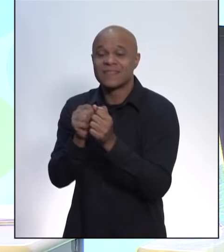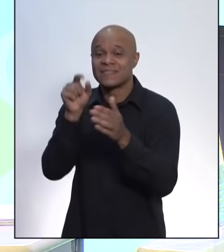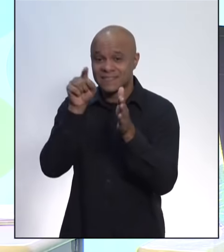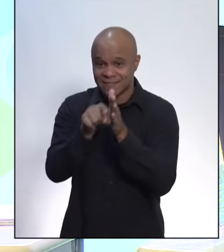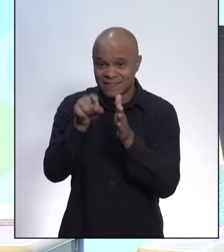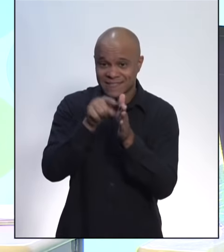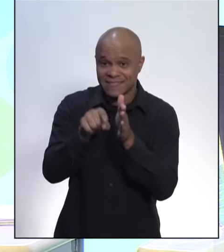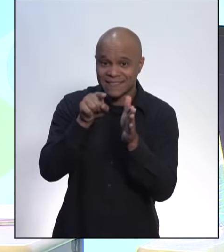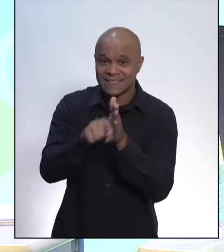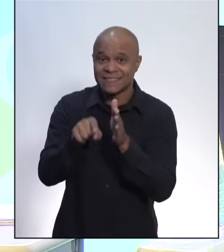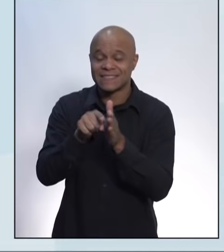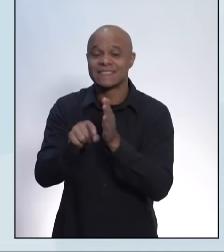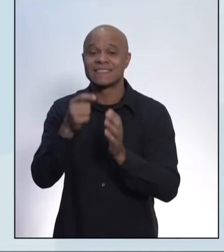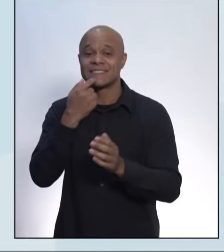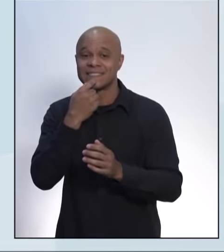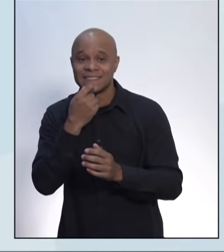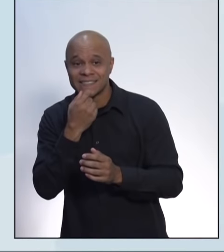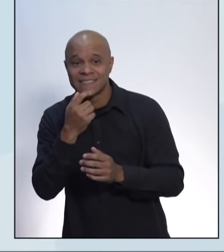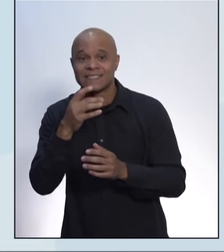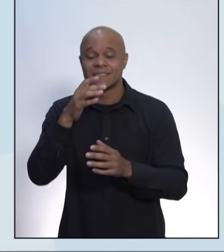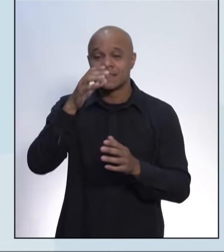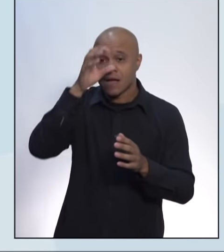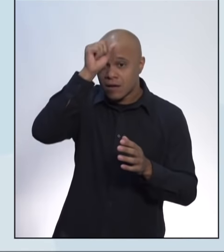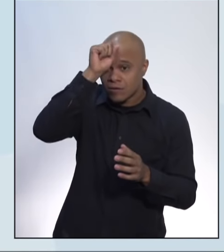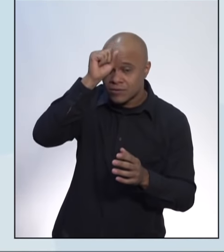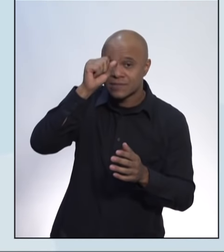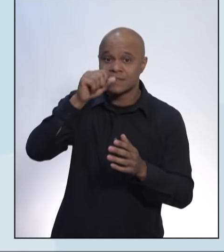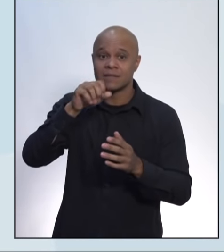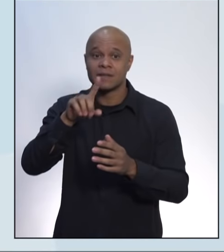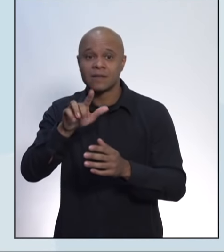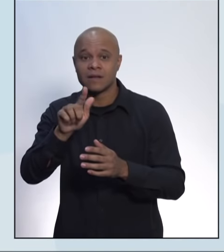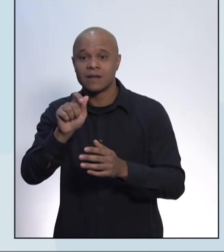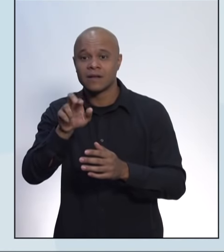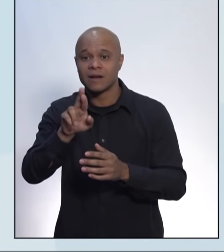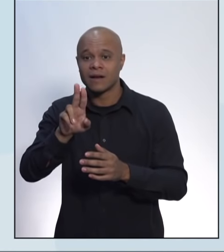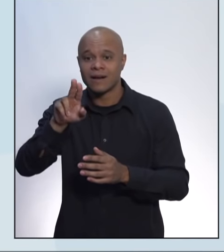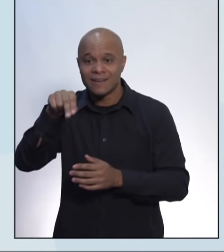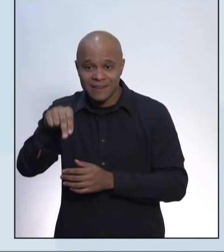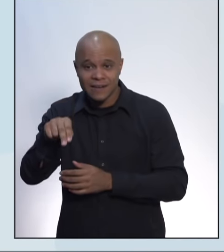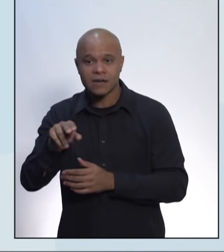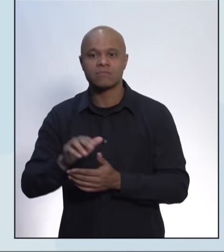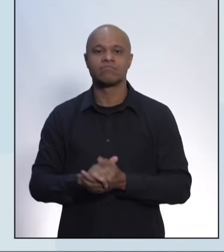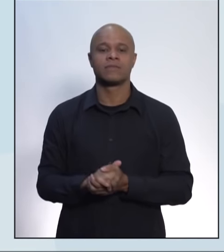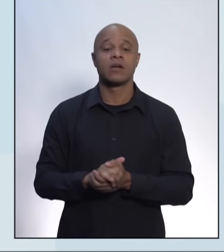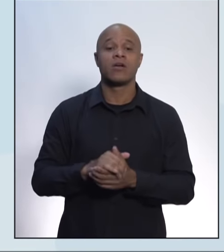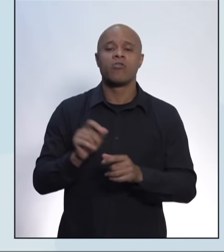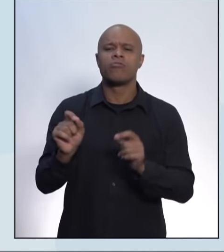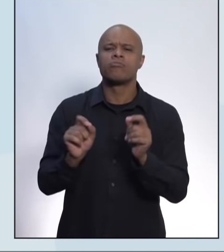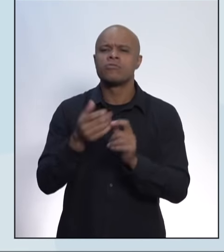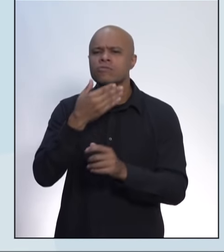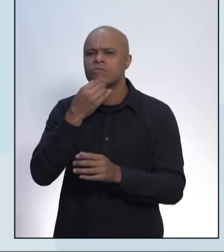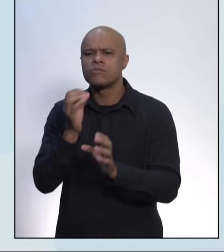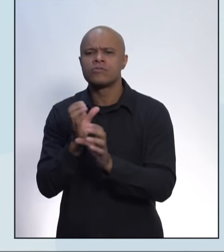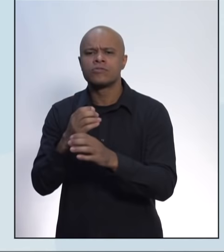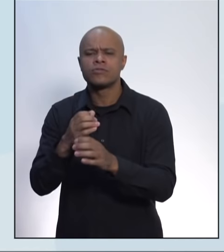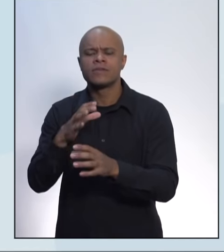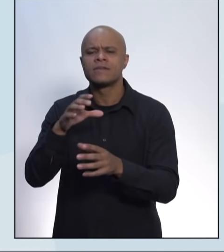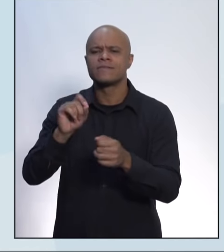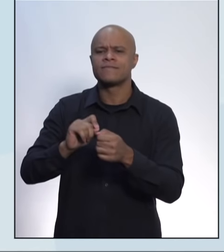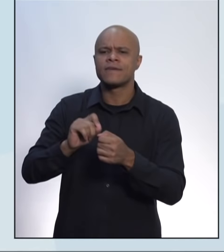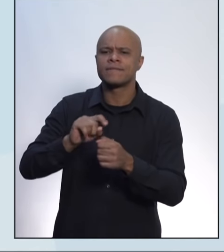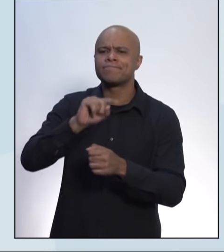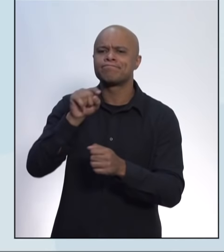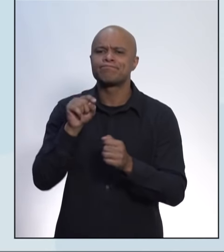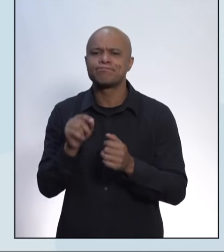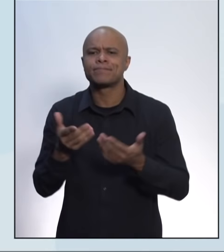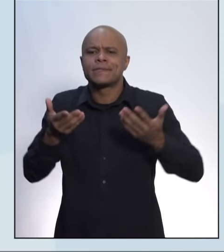inglês wizard aprender lorraine então quê que o cientista faz ele aprende coisas